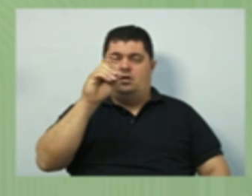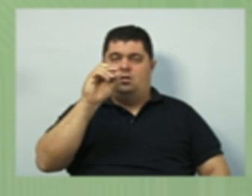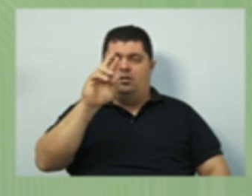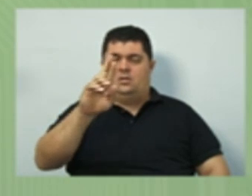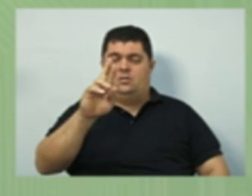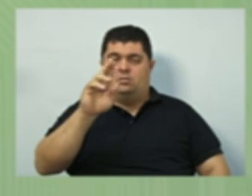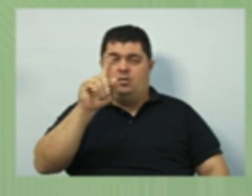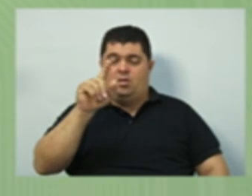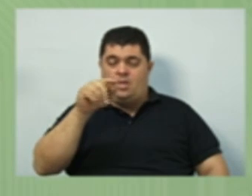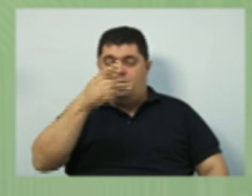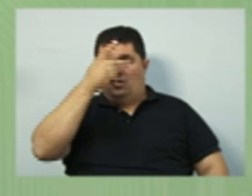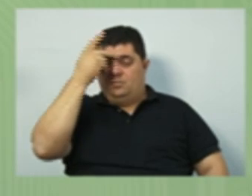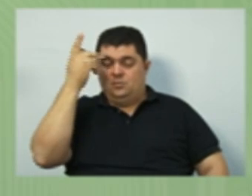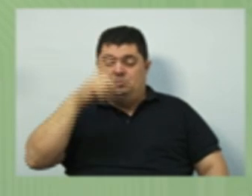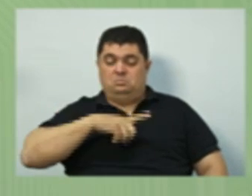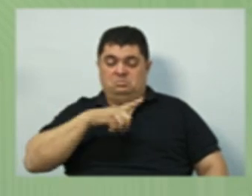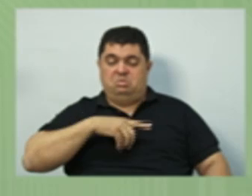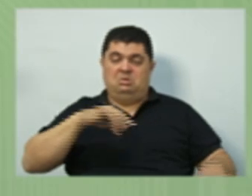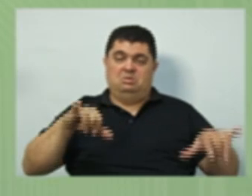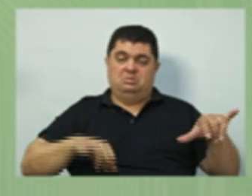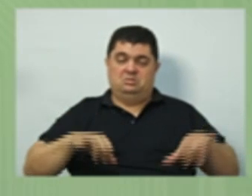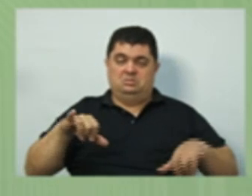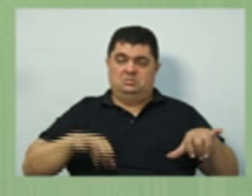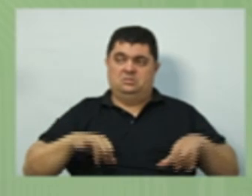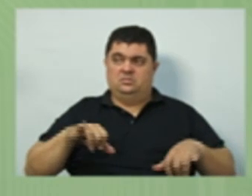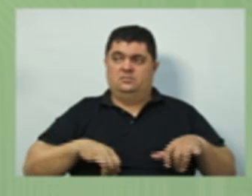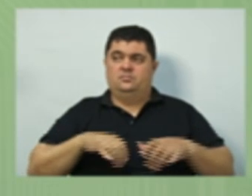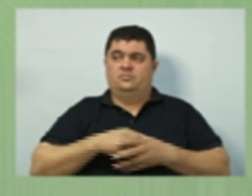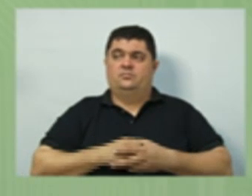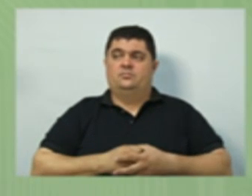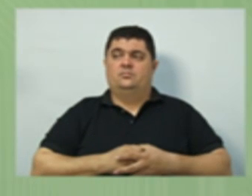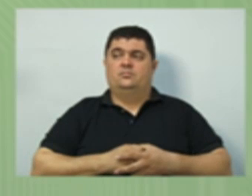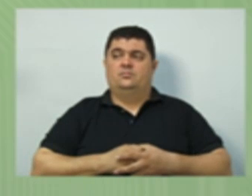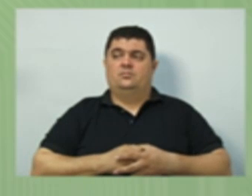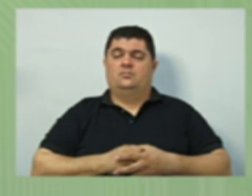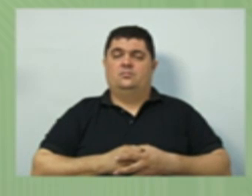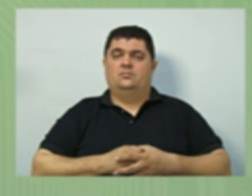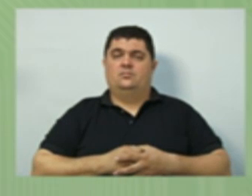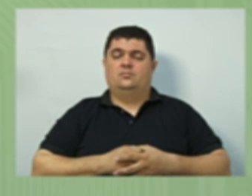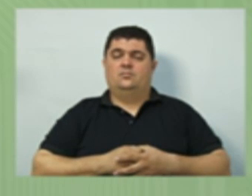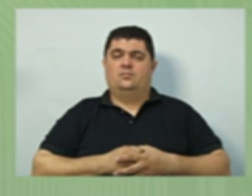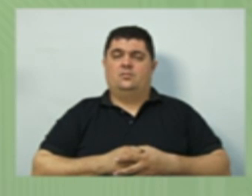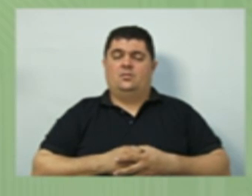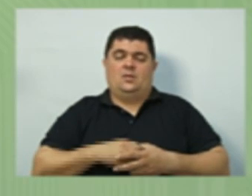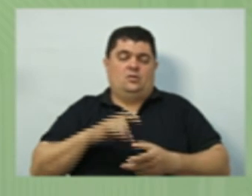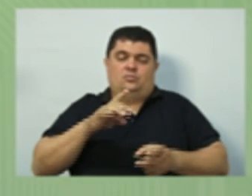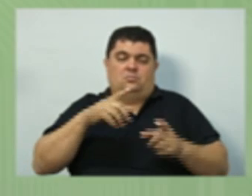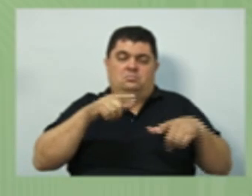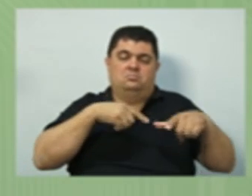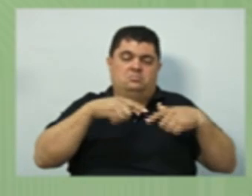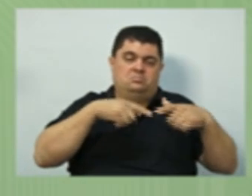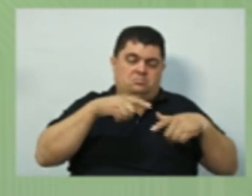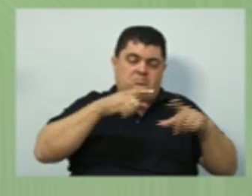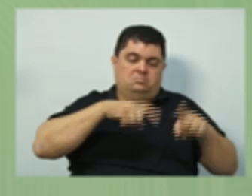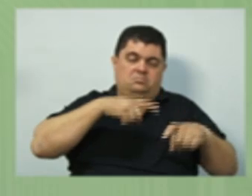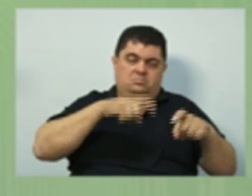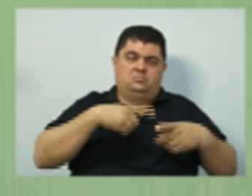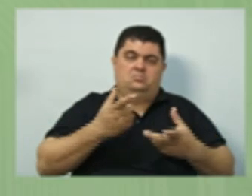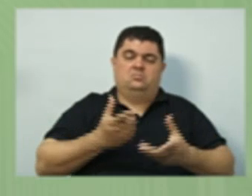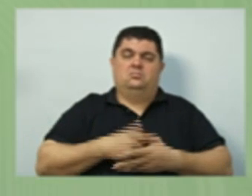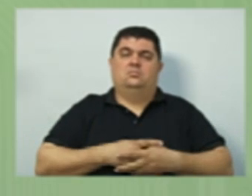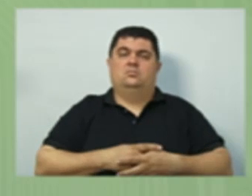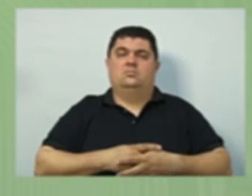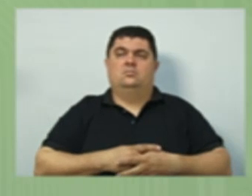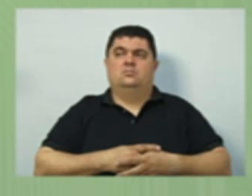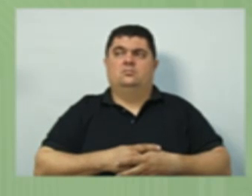está sofrendo, de alguma maneira, a pena de estar na lavoura.